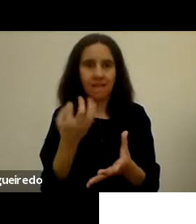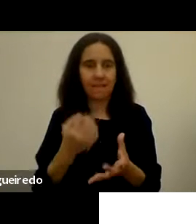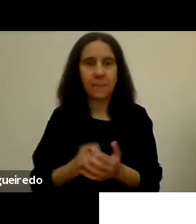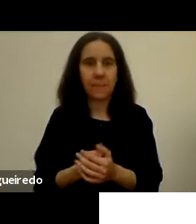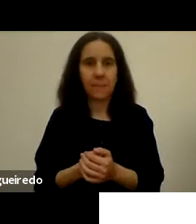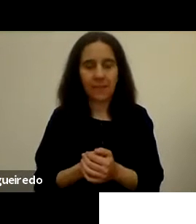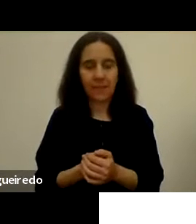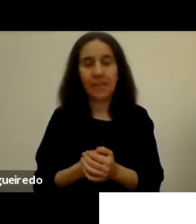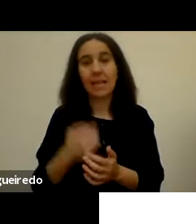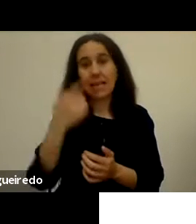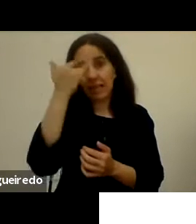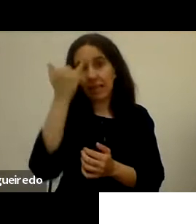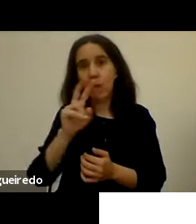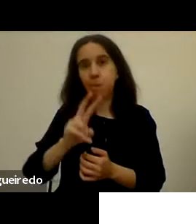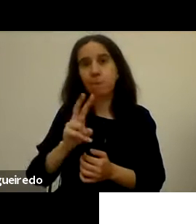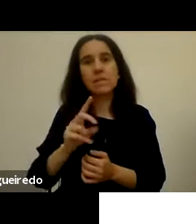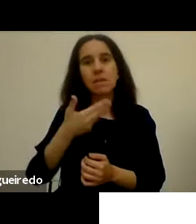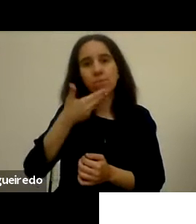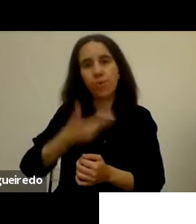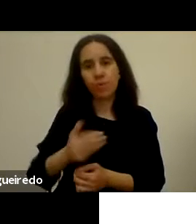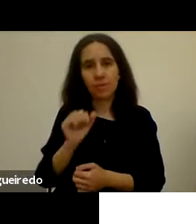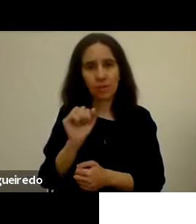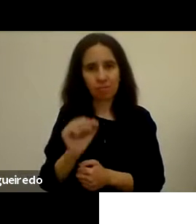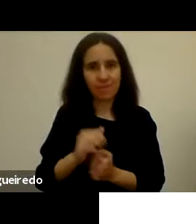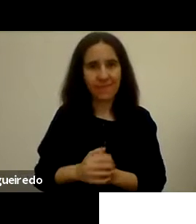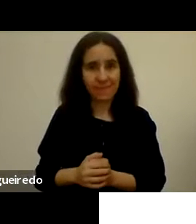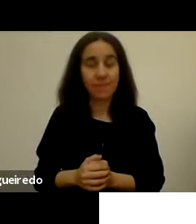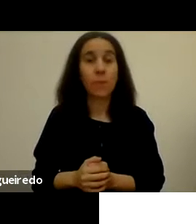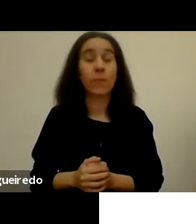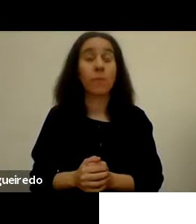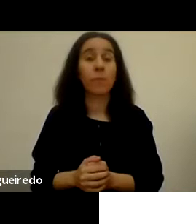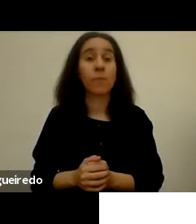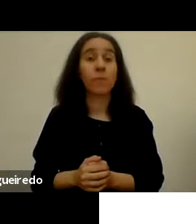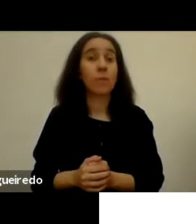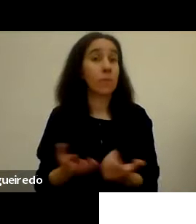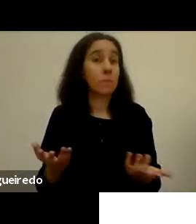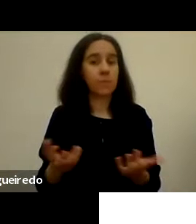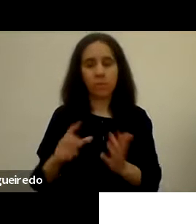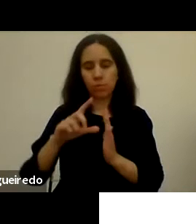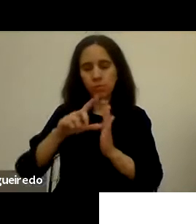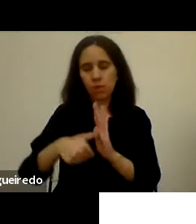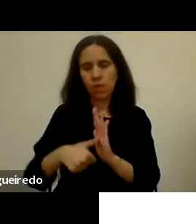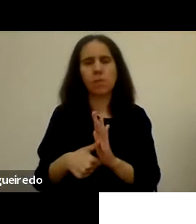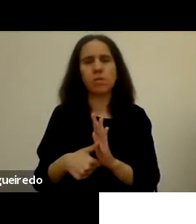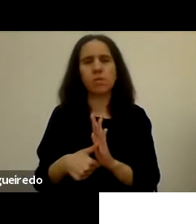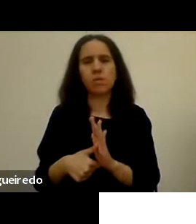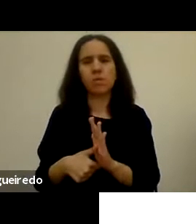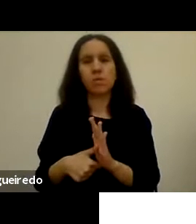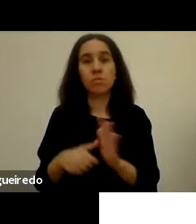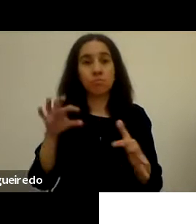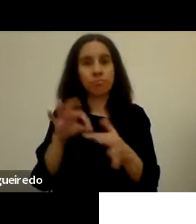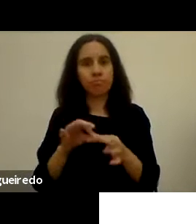ideia é competências. As questões do projeto, do âmbito